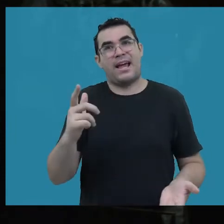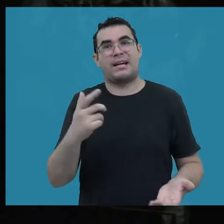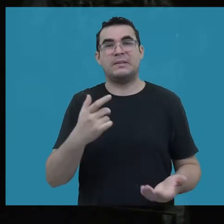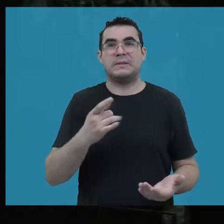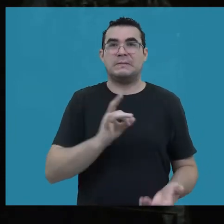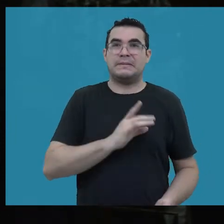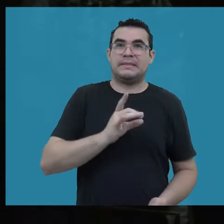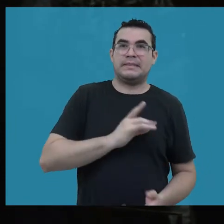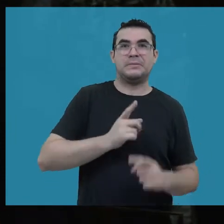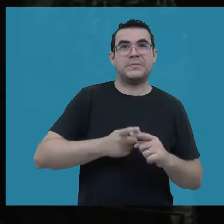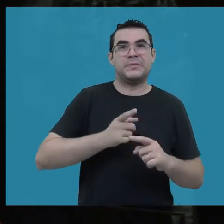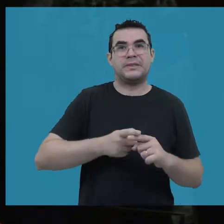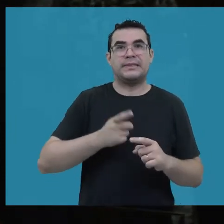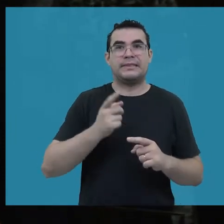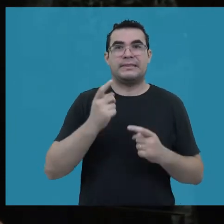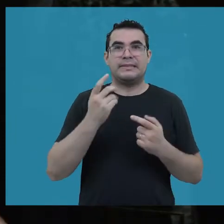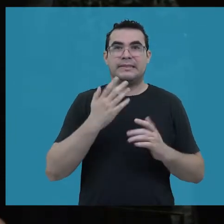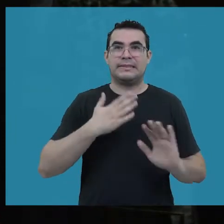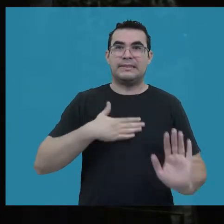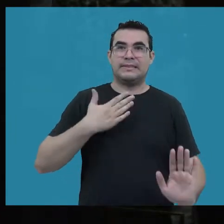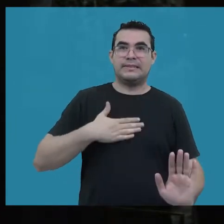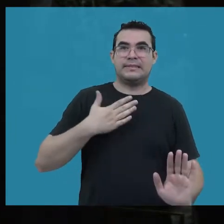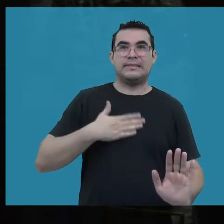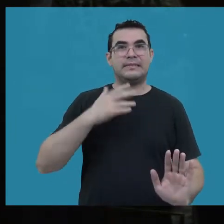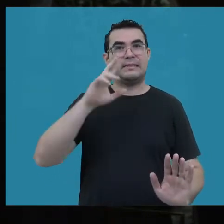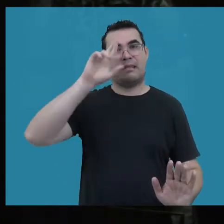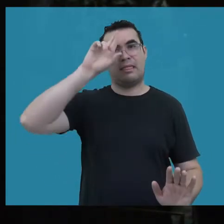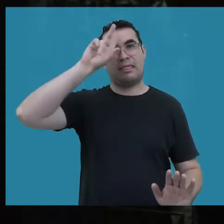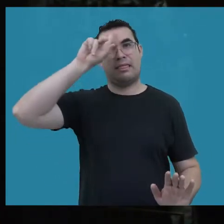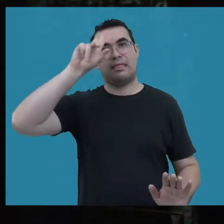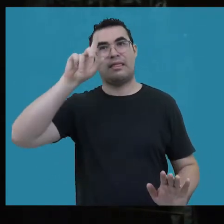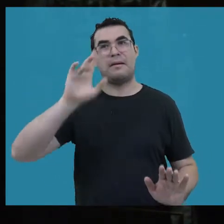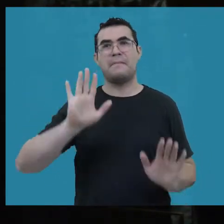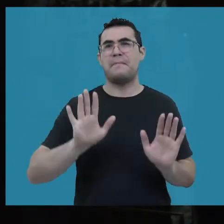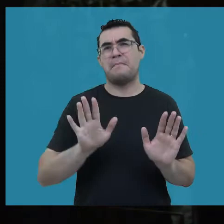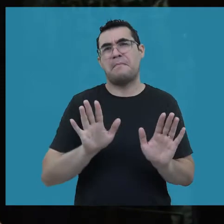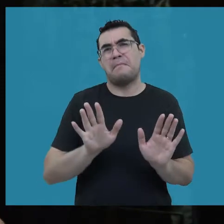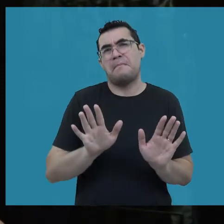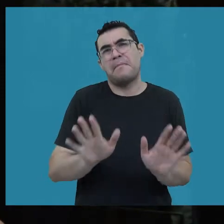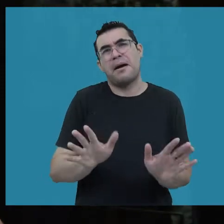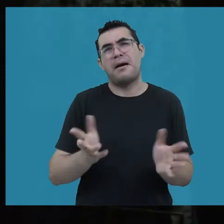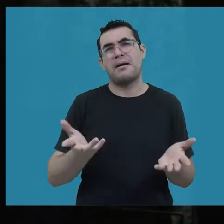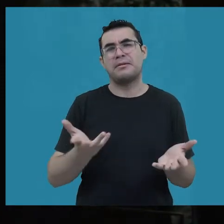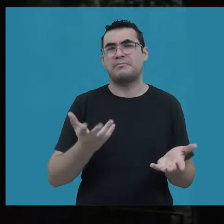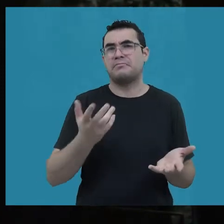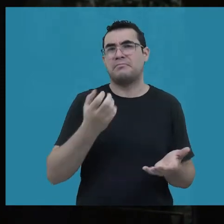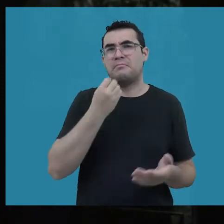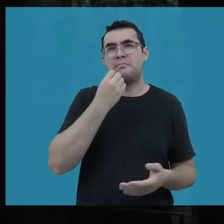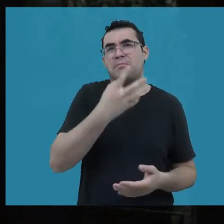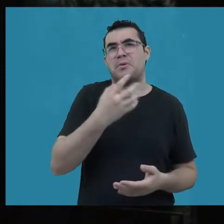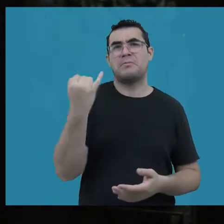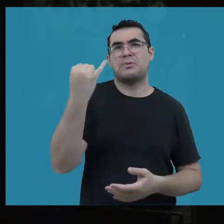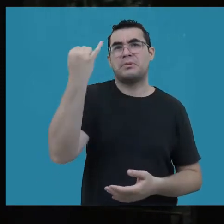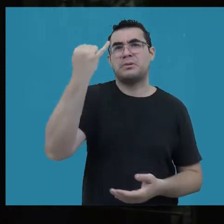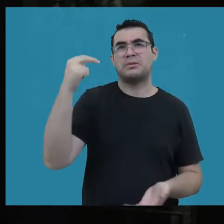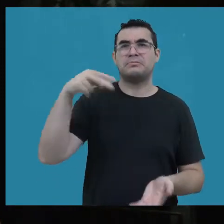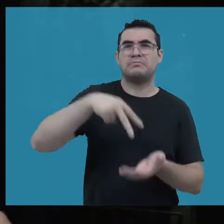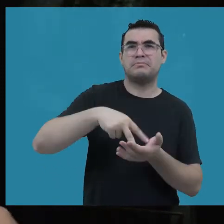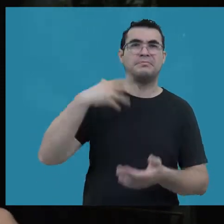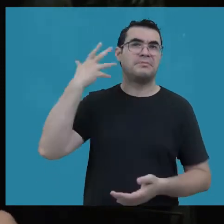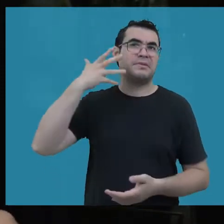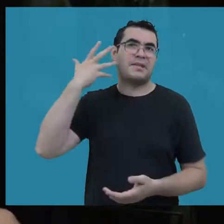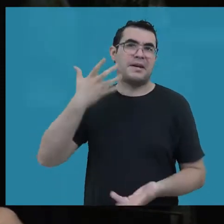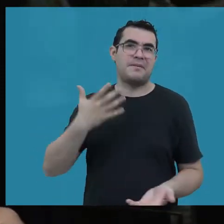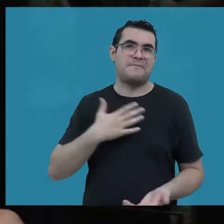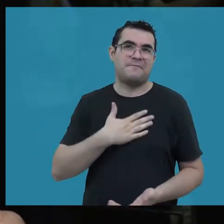um receio, porque você tem medo de se enganar, você tem medo de falhar, né? Mas, enfim, eu acho que o que vale